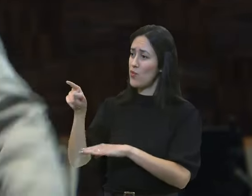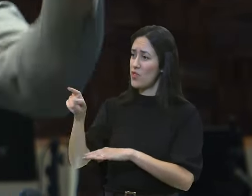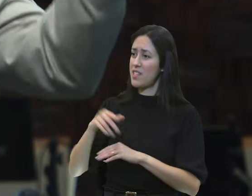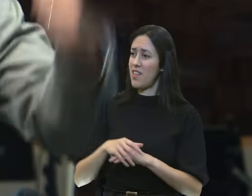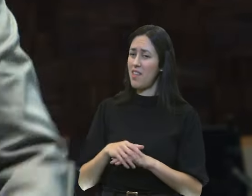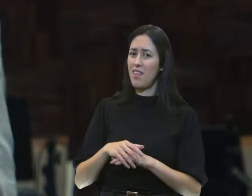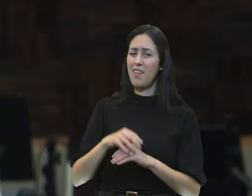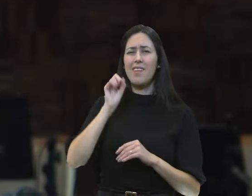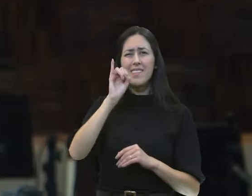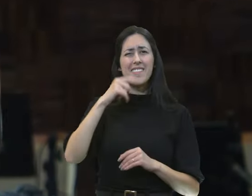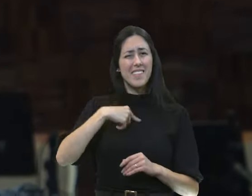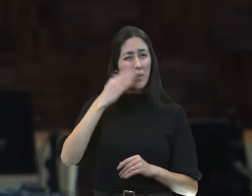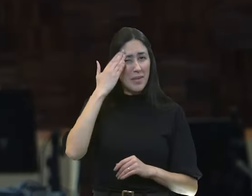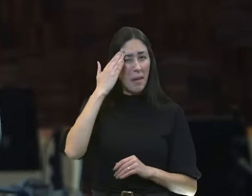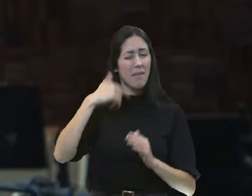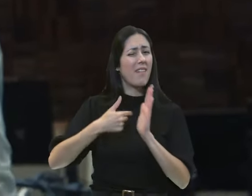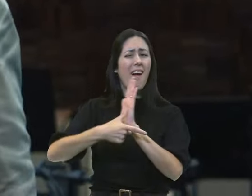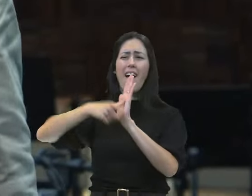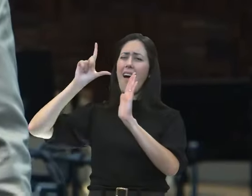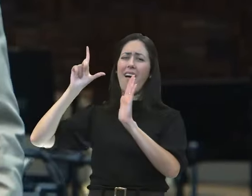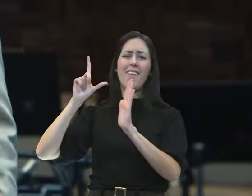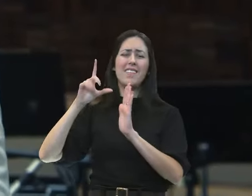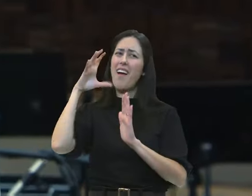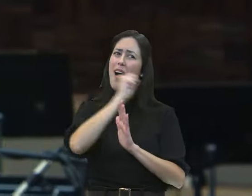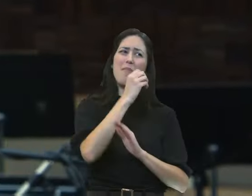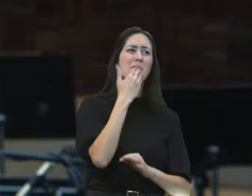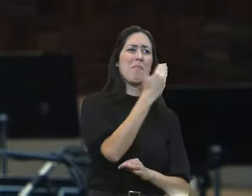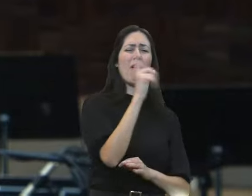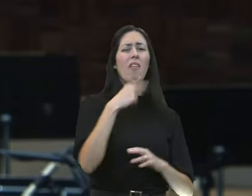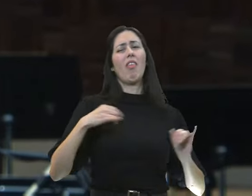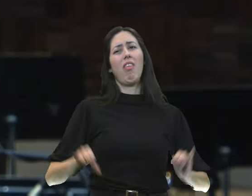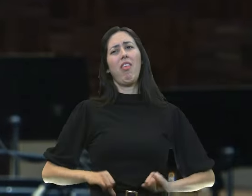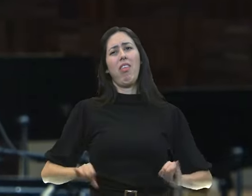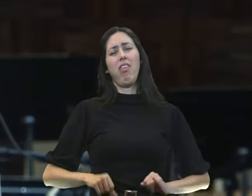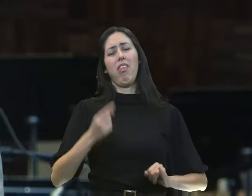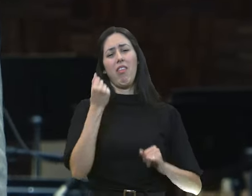rápido, tinha ido antes, não tinha sofrido 2 meses.